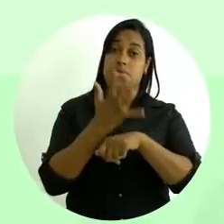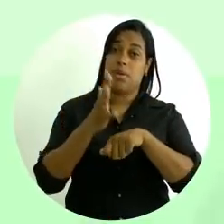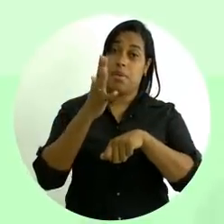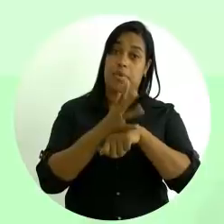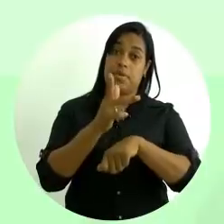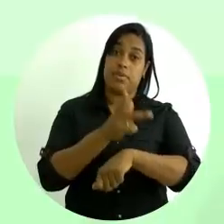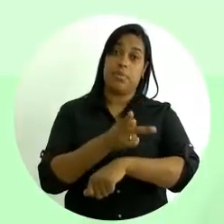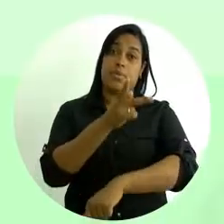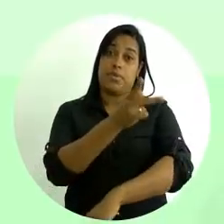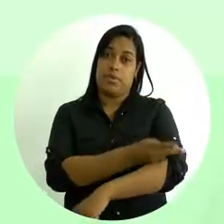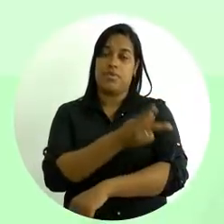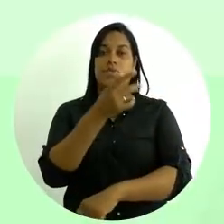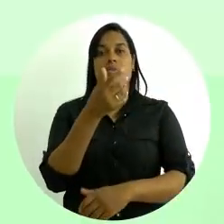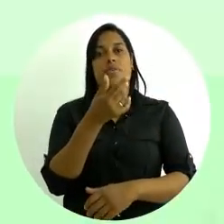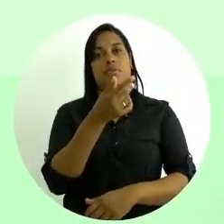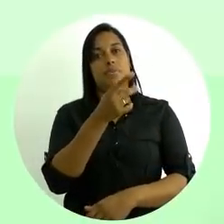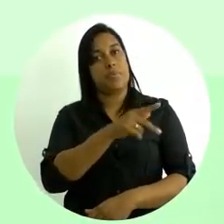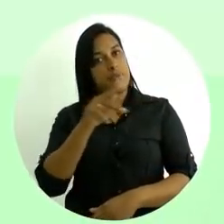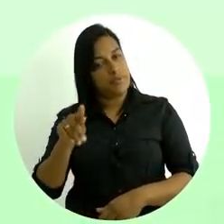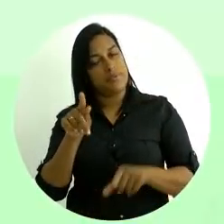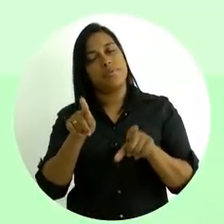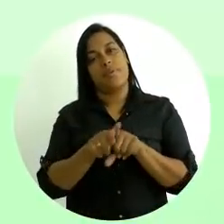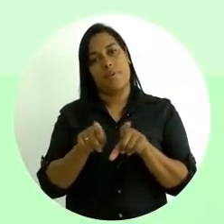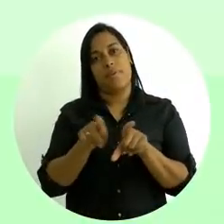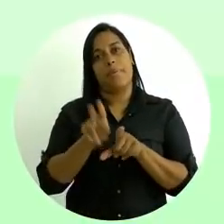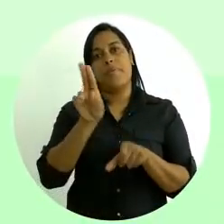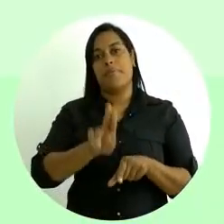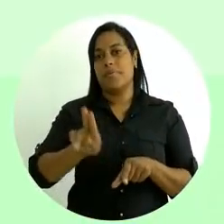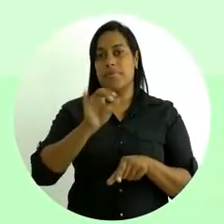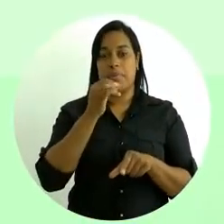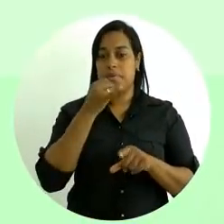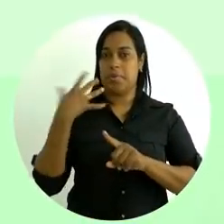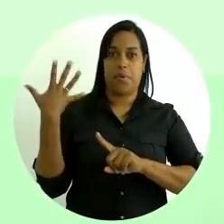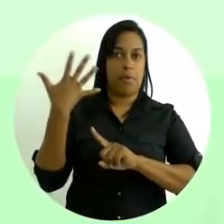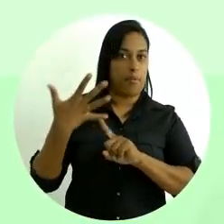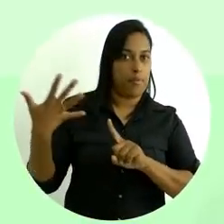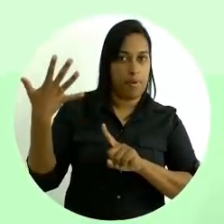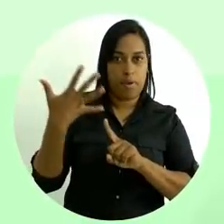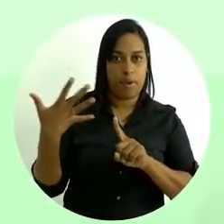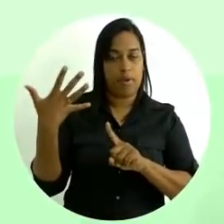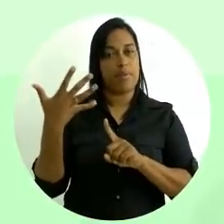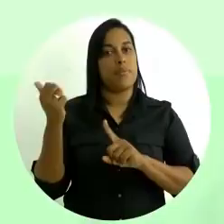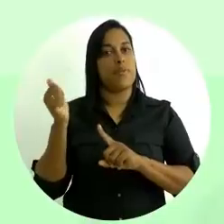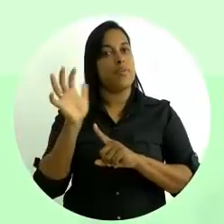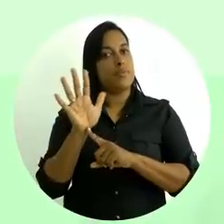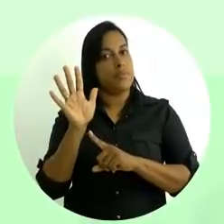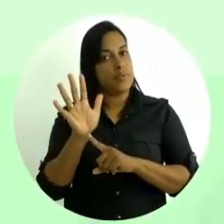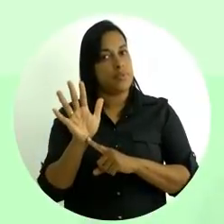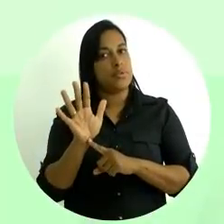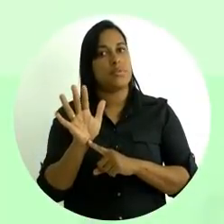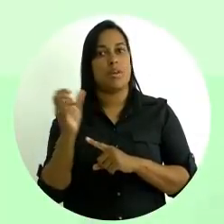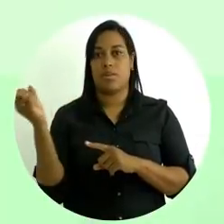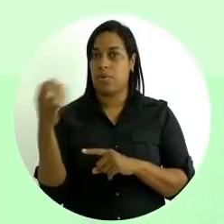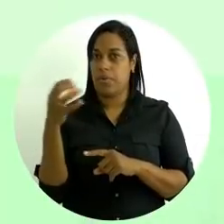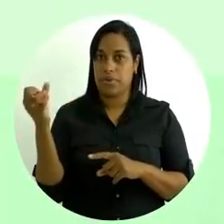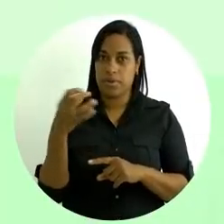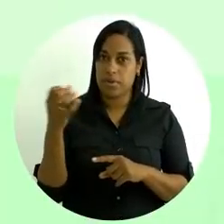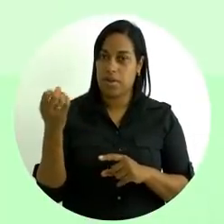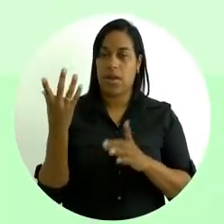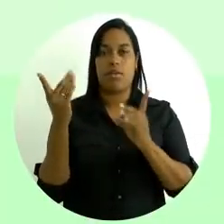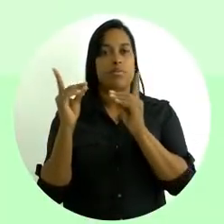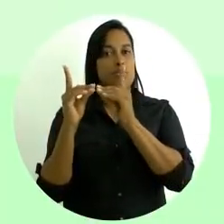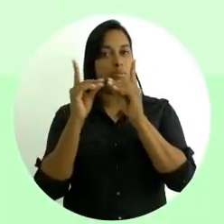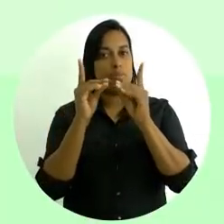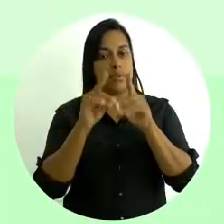da prática pedagógica do professor, ele vai utilizar. Então, ele vai participar de um evento que vai trazer novidades